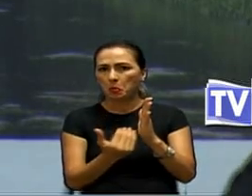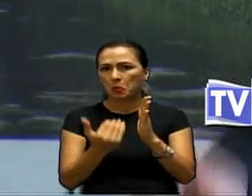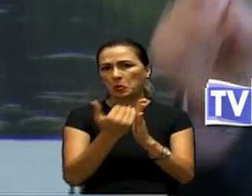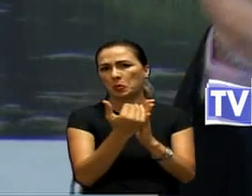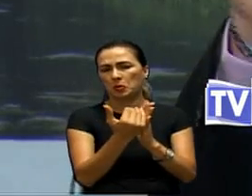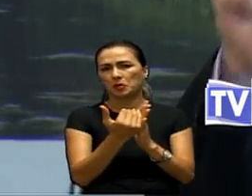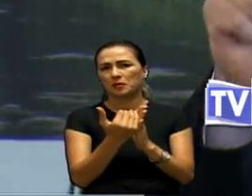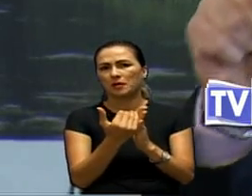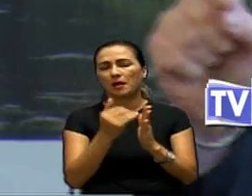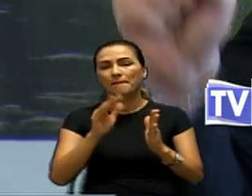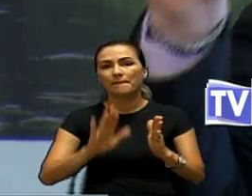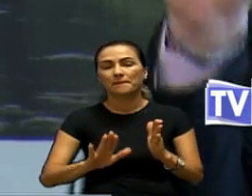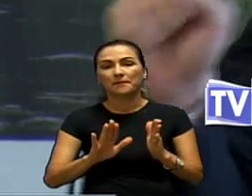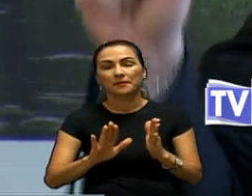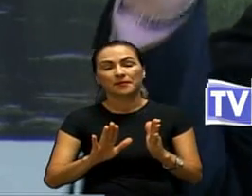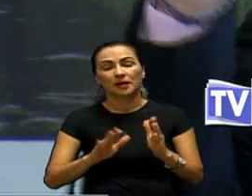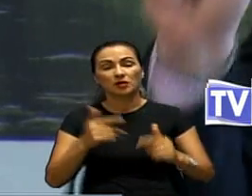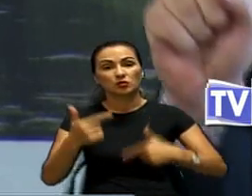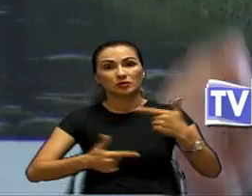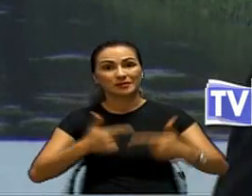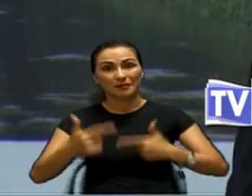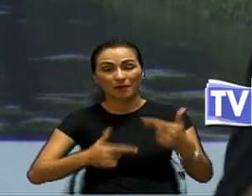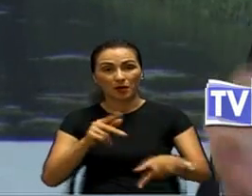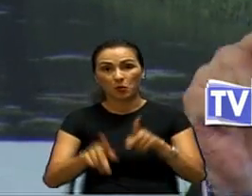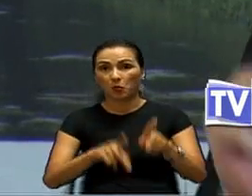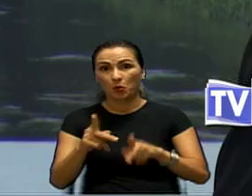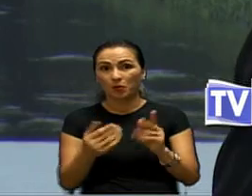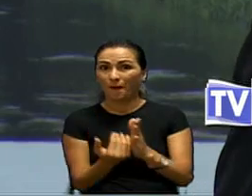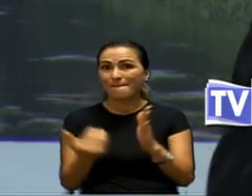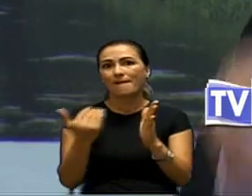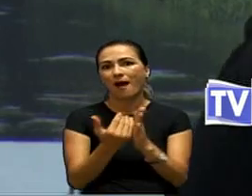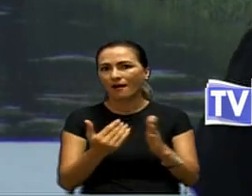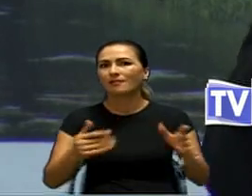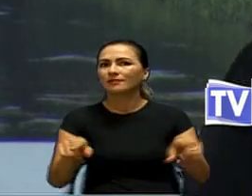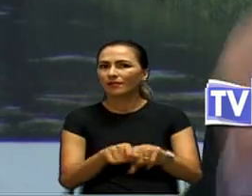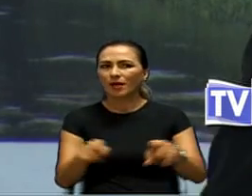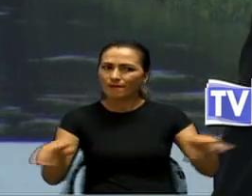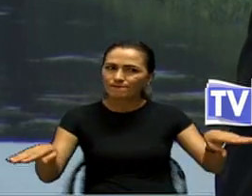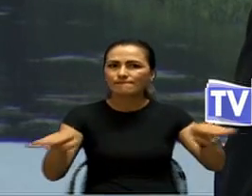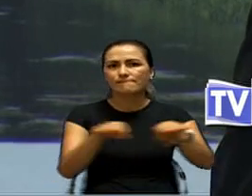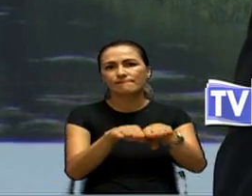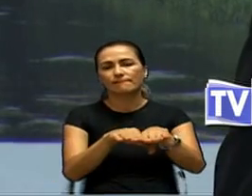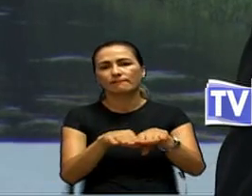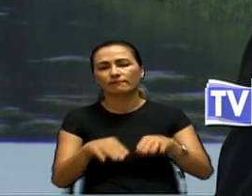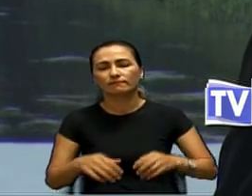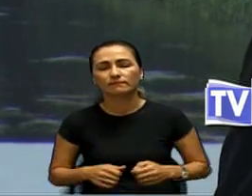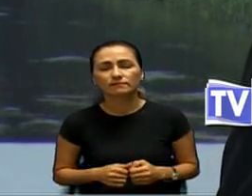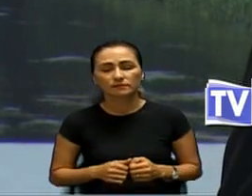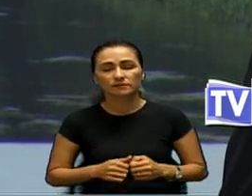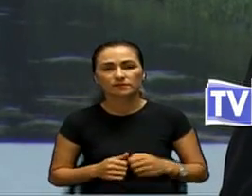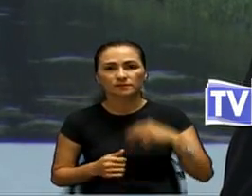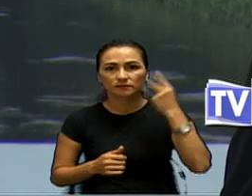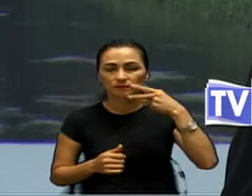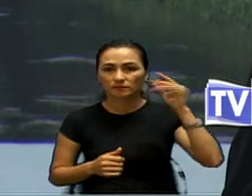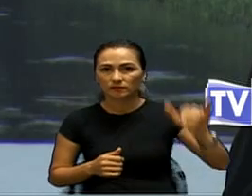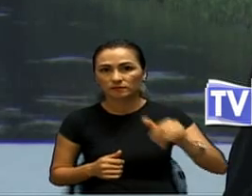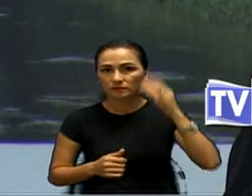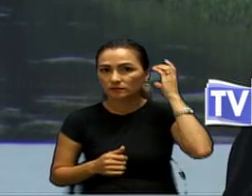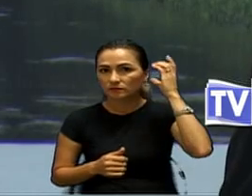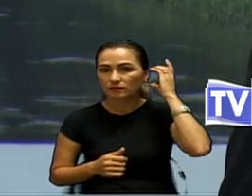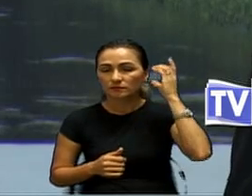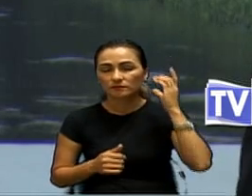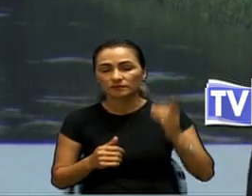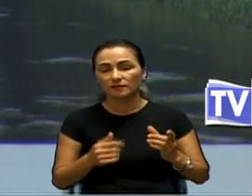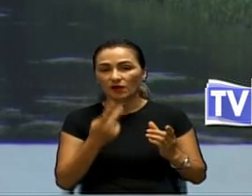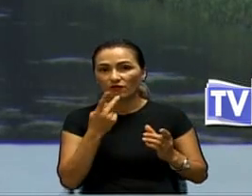taxa sem aumento do serviço prestado. Nós temos aqui um compromisso, o João Donizete pode endossar o que eu vou